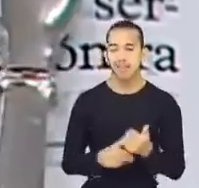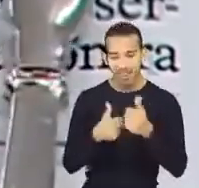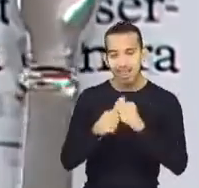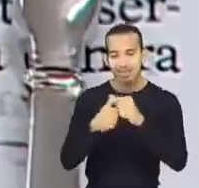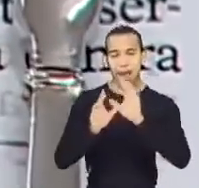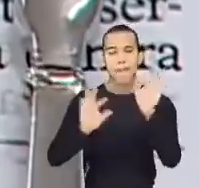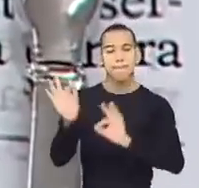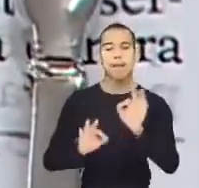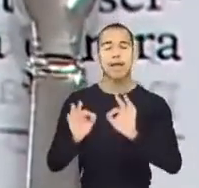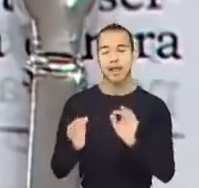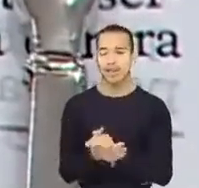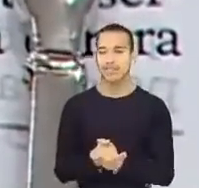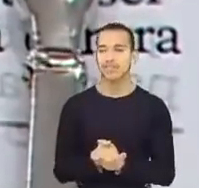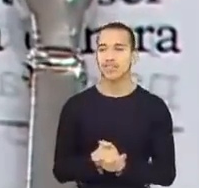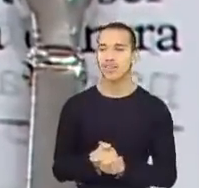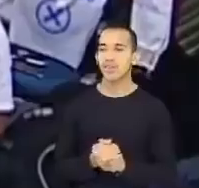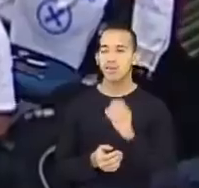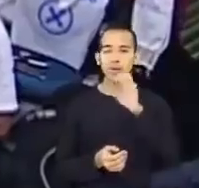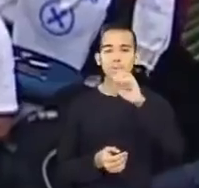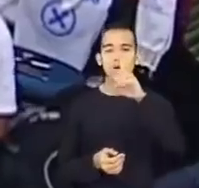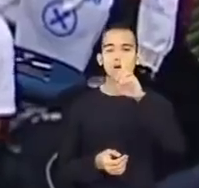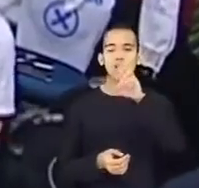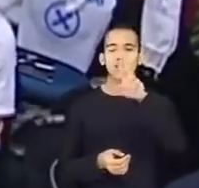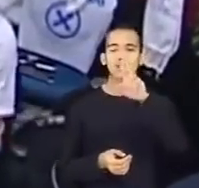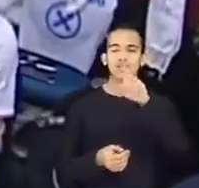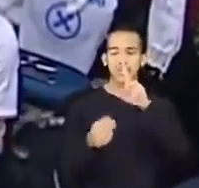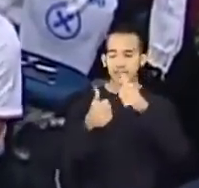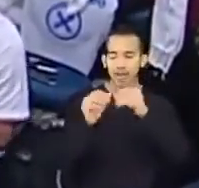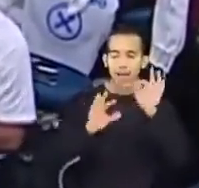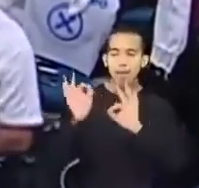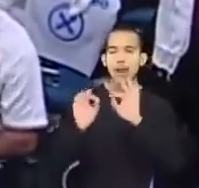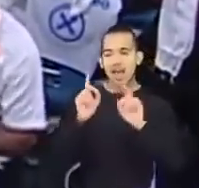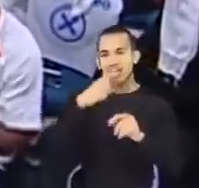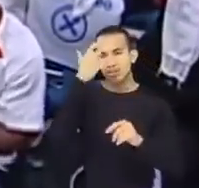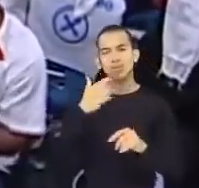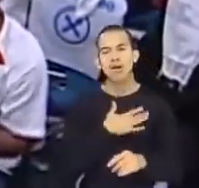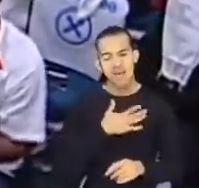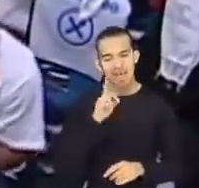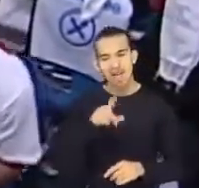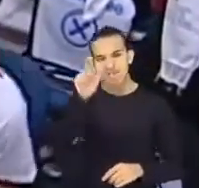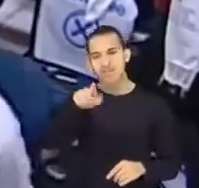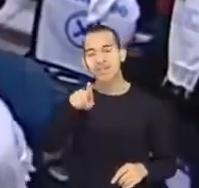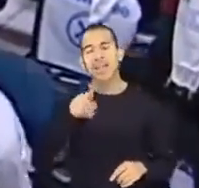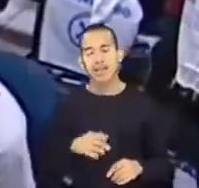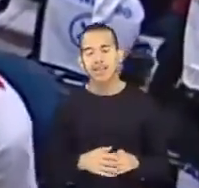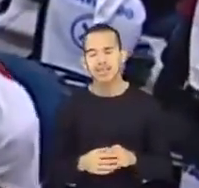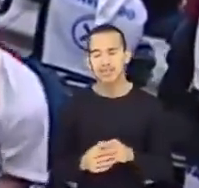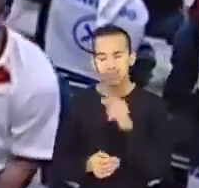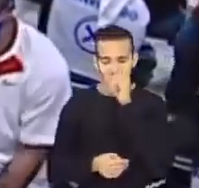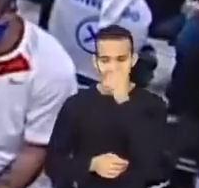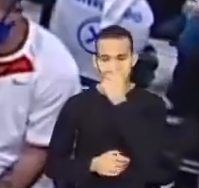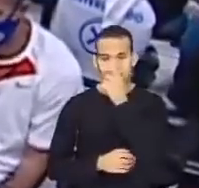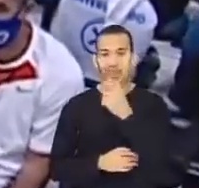preparado. O odre é você, sou eu. O odre é você, o odre sou eu. Então, ele disse, fiquei